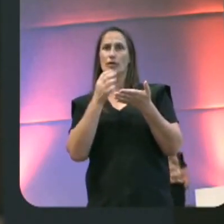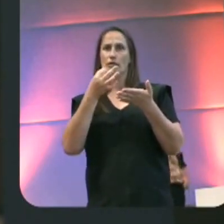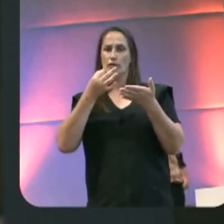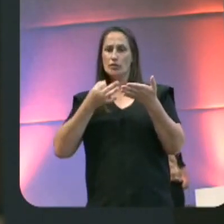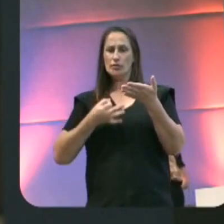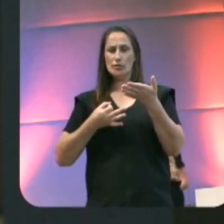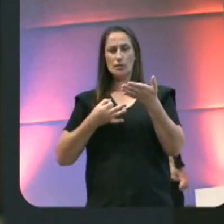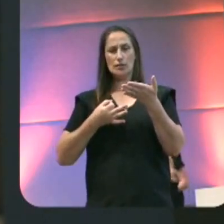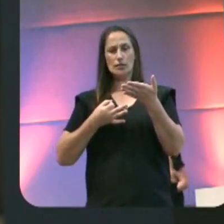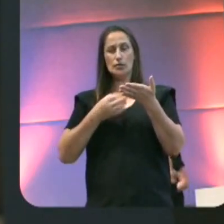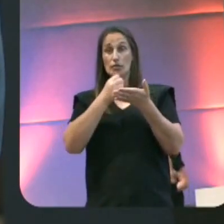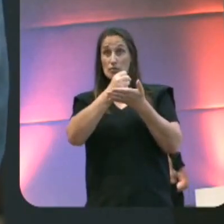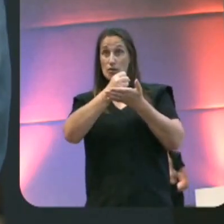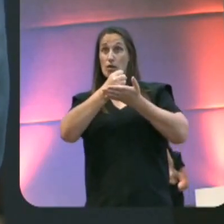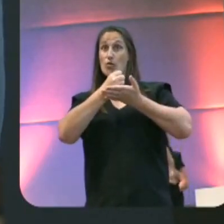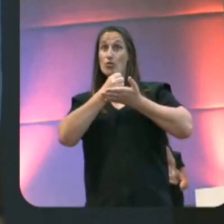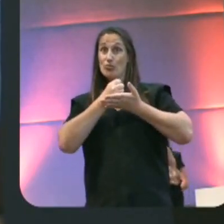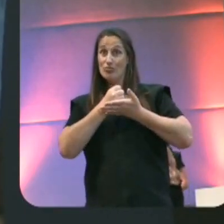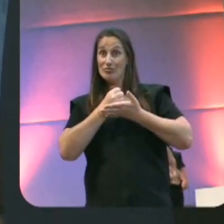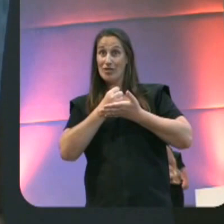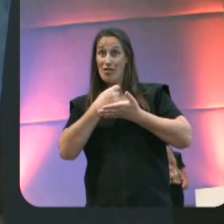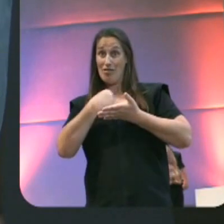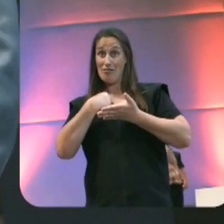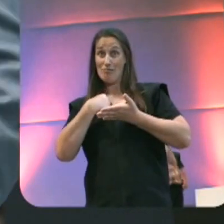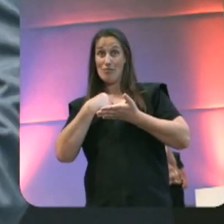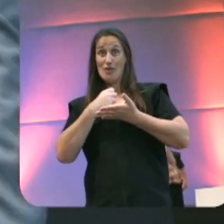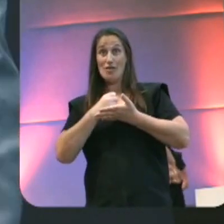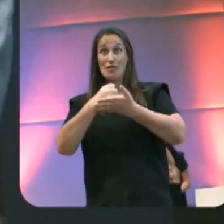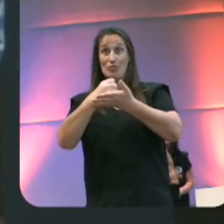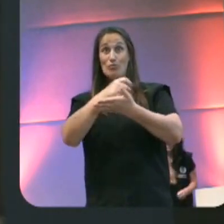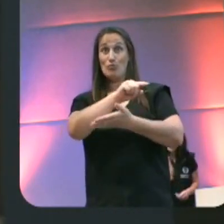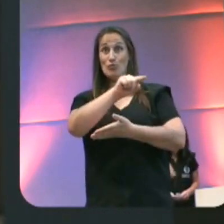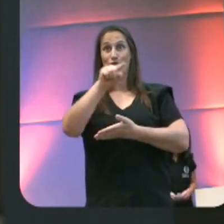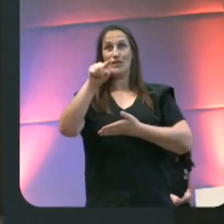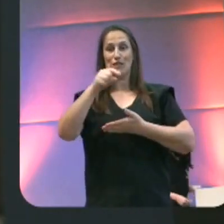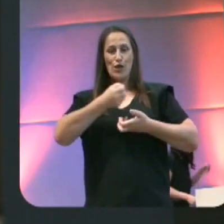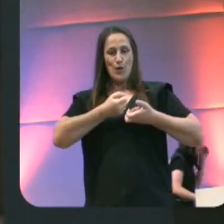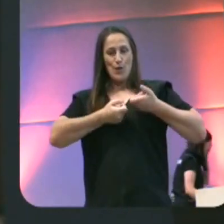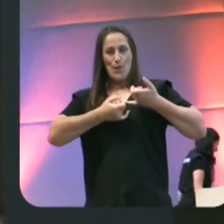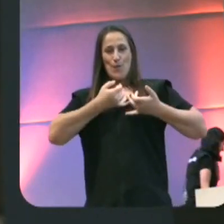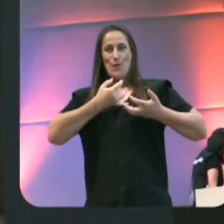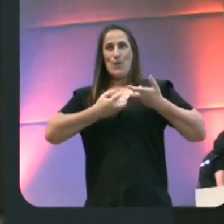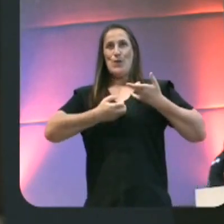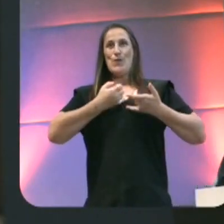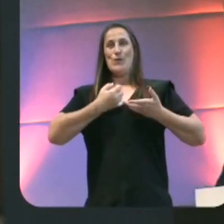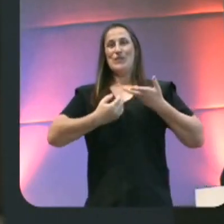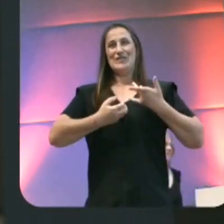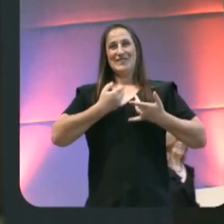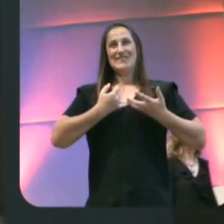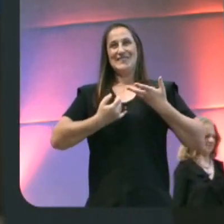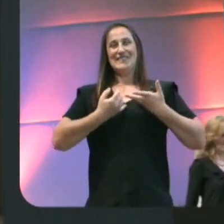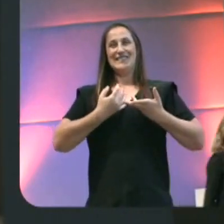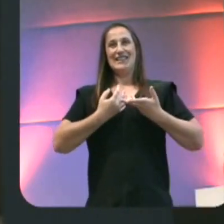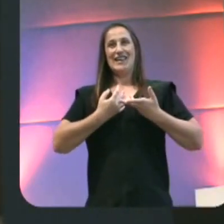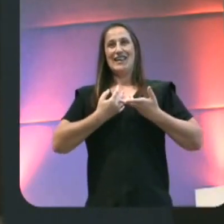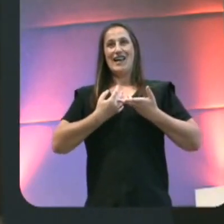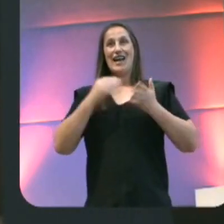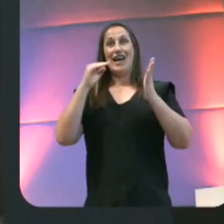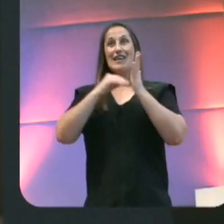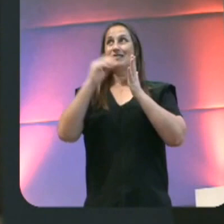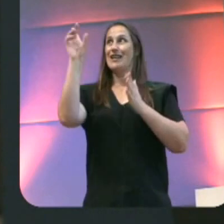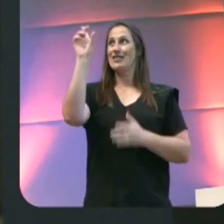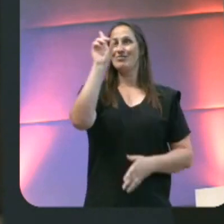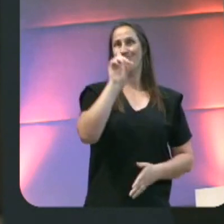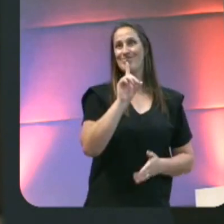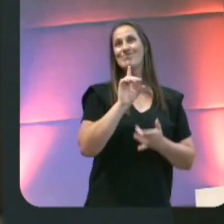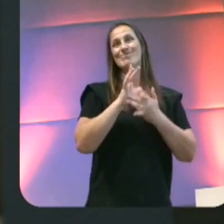certamente podem nos ajudar a manter a chama da fé viva, acesa, até a volta do nosso